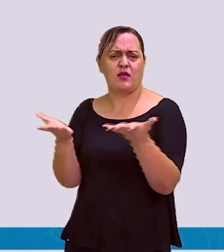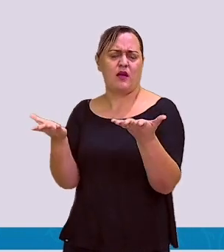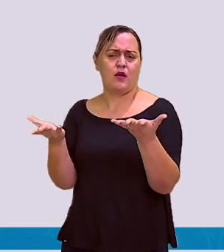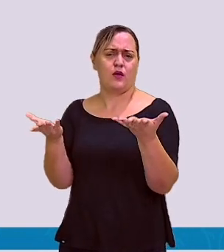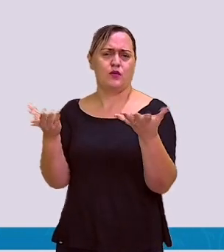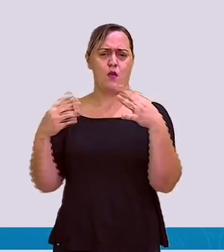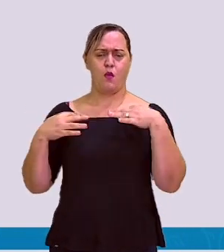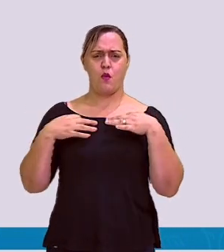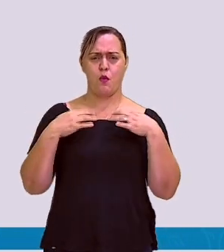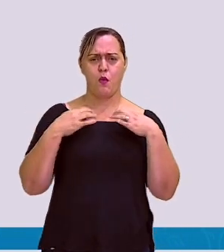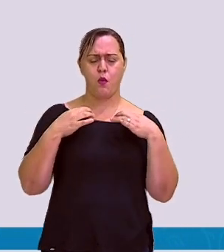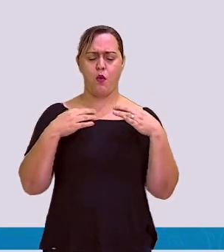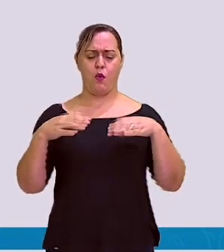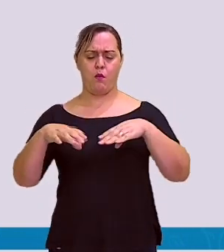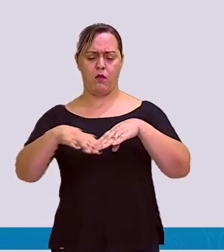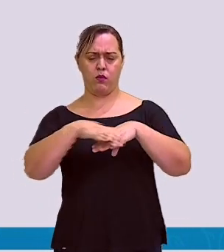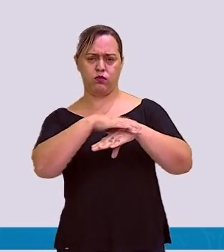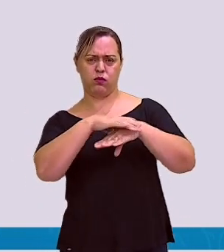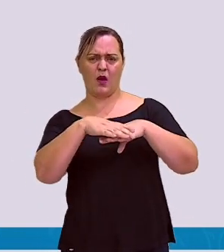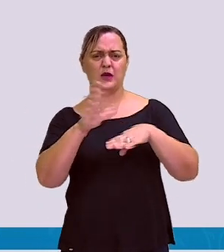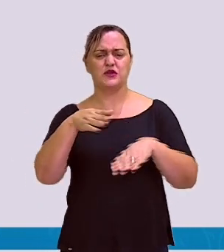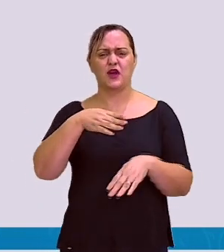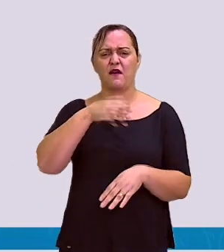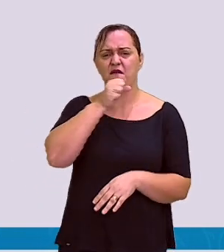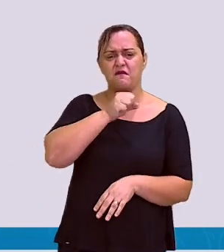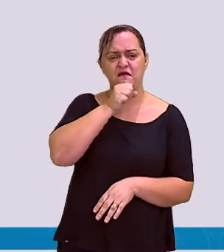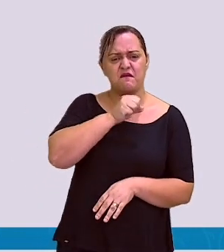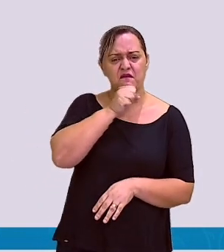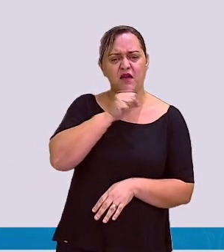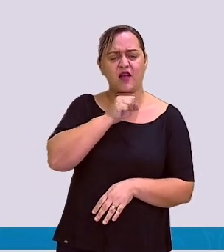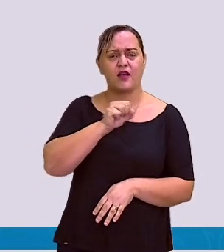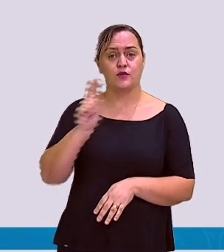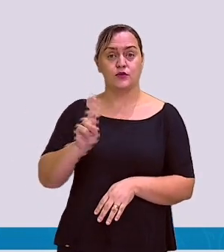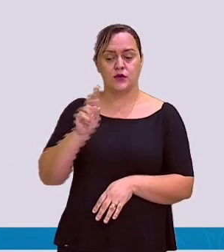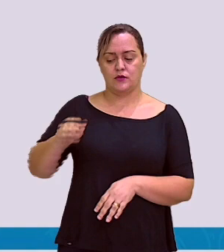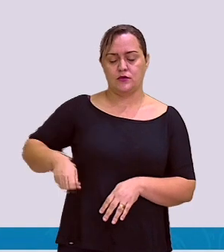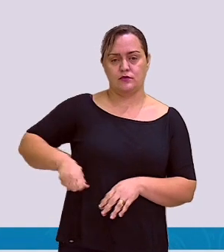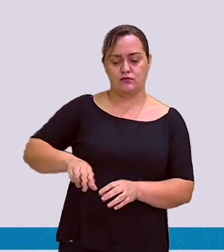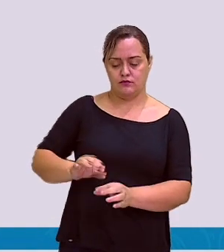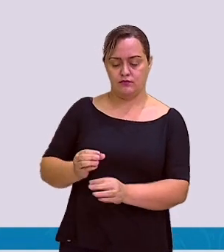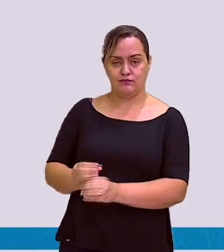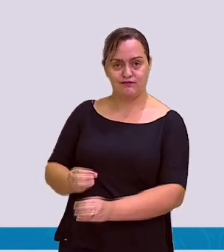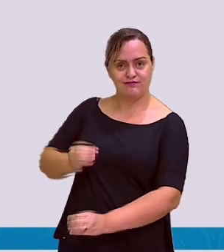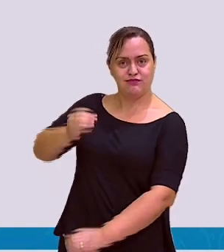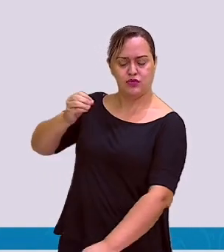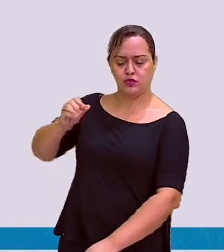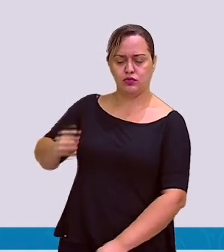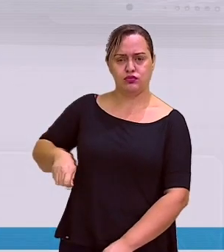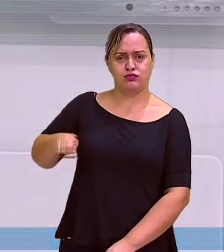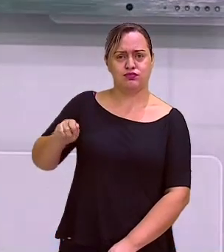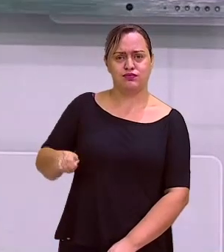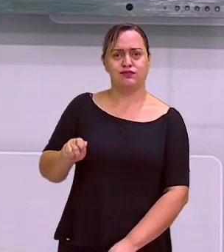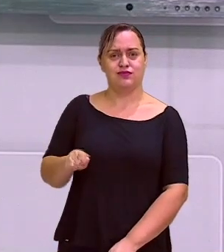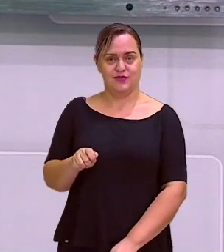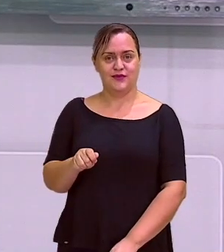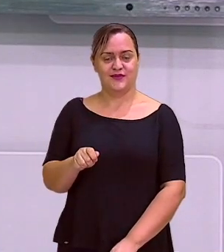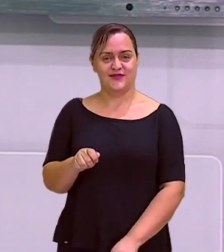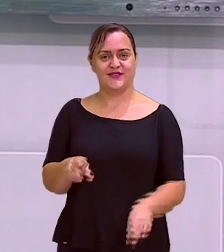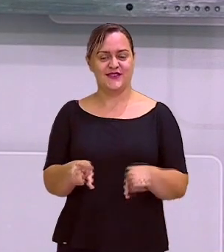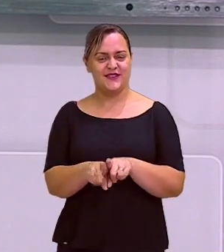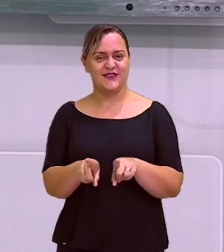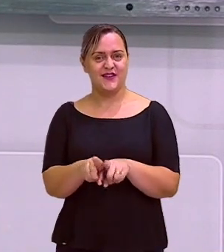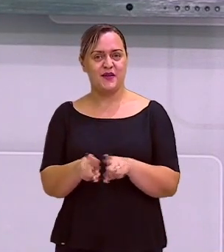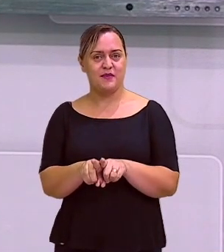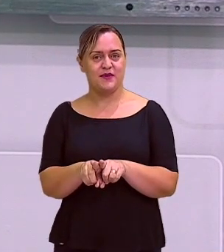mais largos que seu número, um chapéu coco, uma bengala e seu marcante bigode. Olha que legal, como que ele